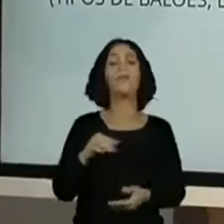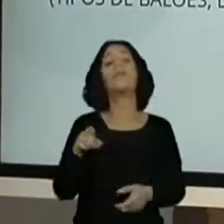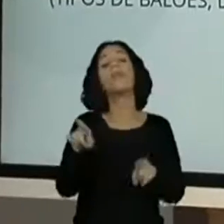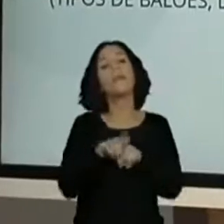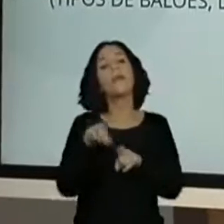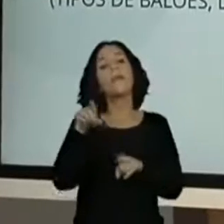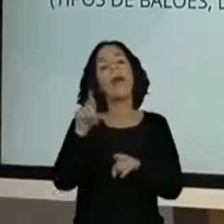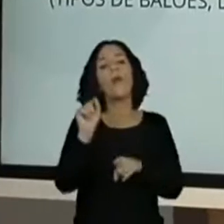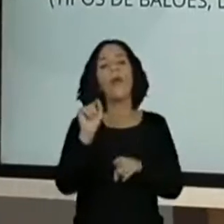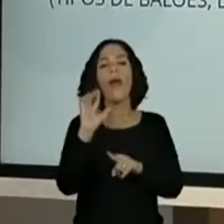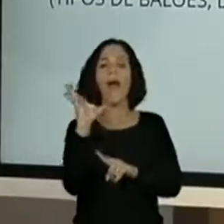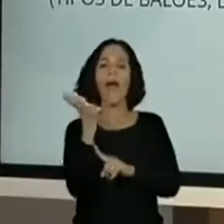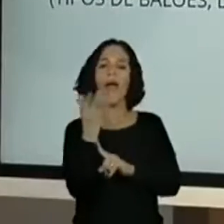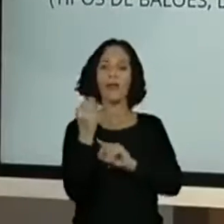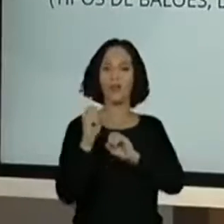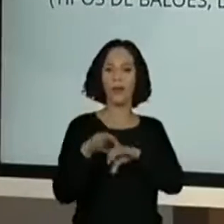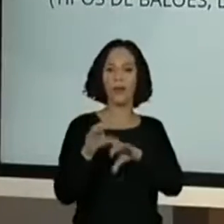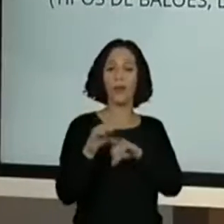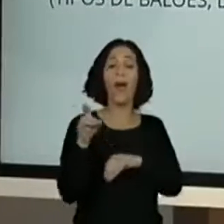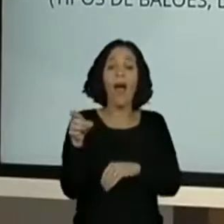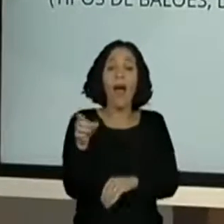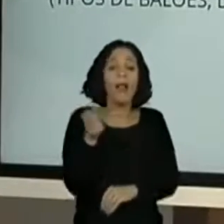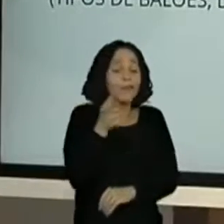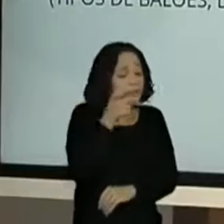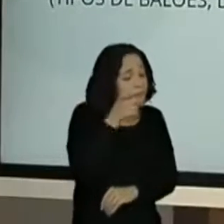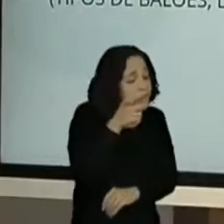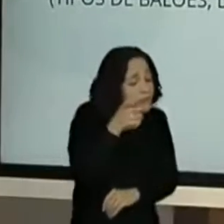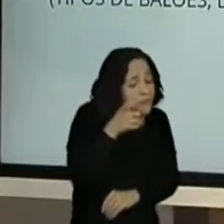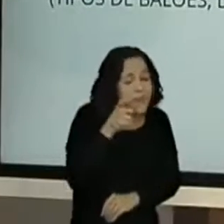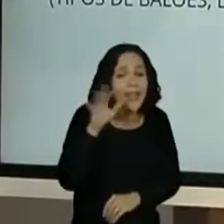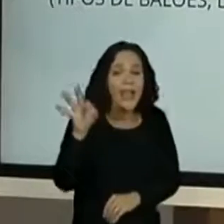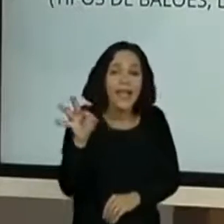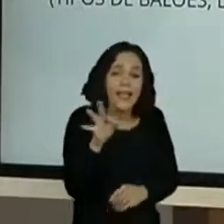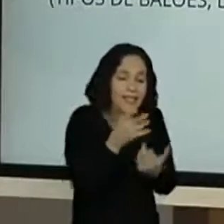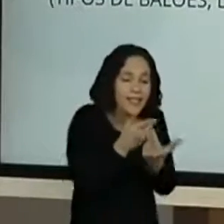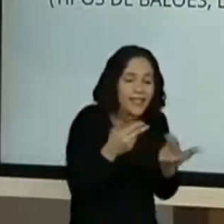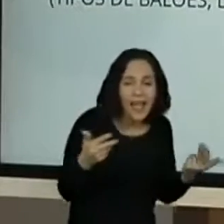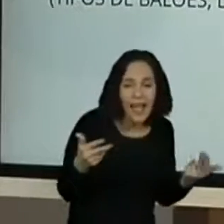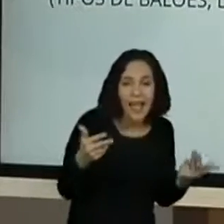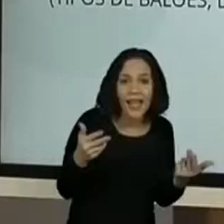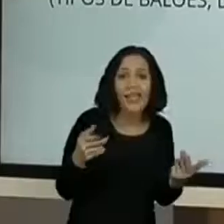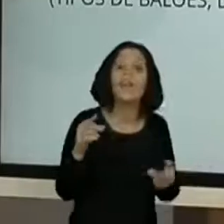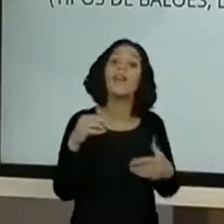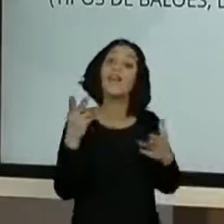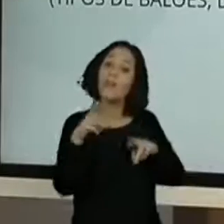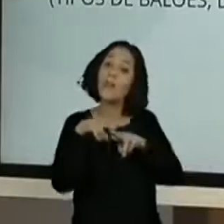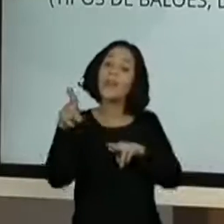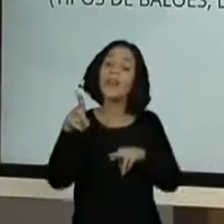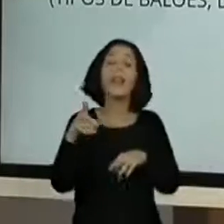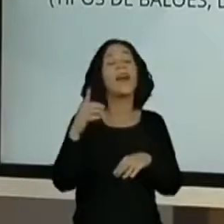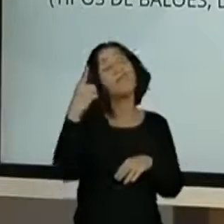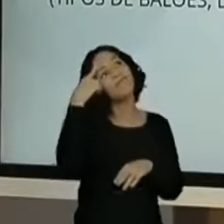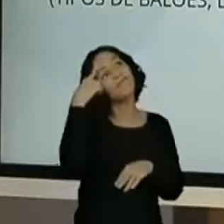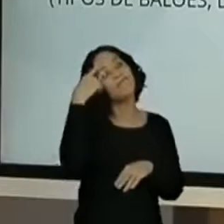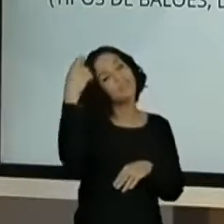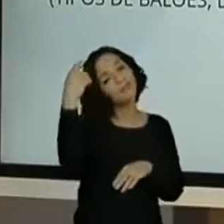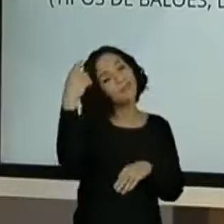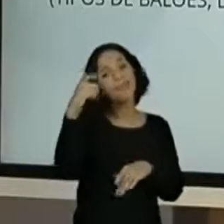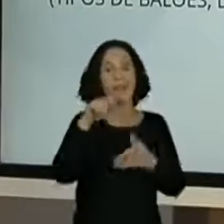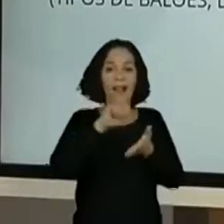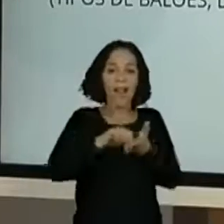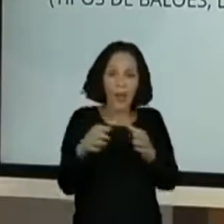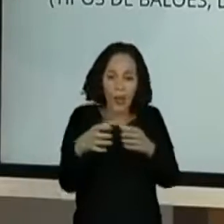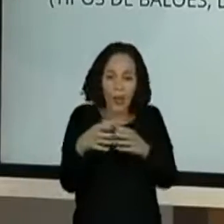pequenos animais. E isso a inspirou a escrever e a contar histórias, né? Fazer a